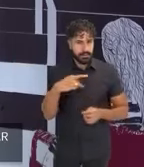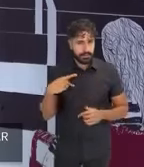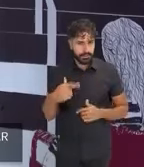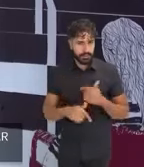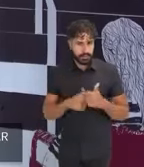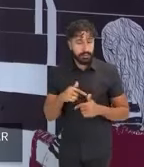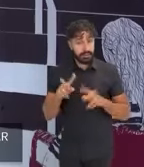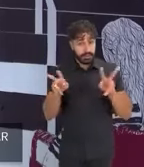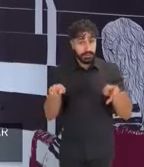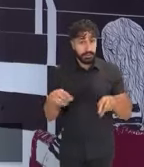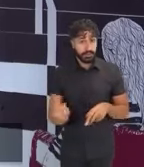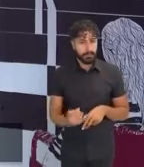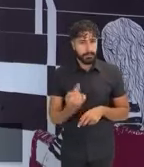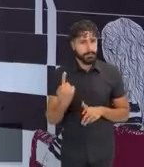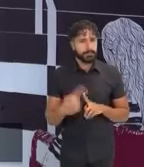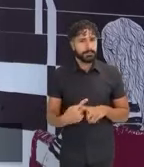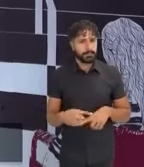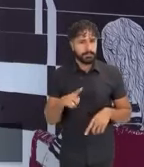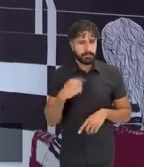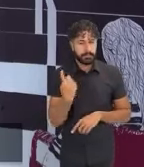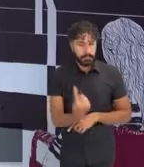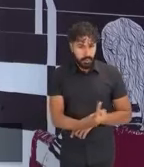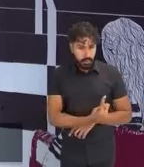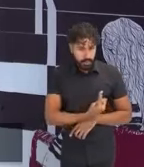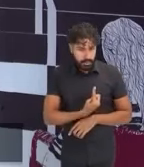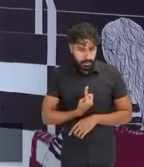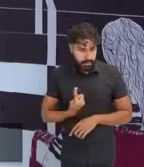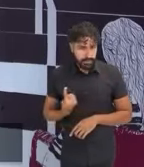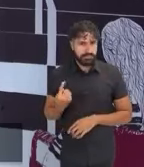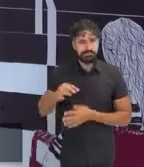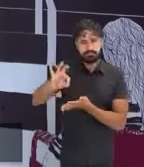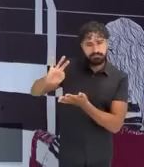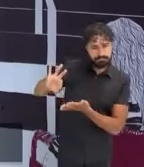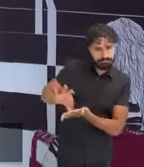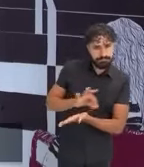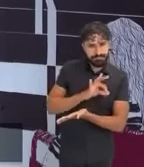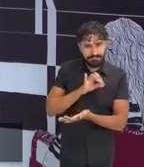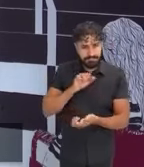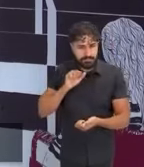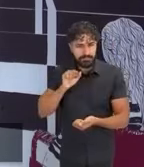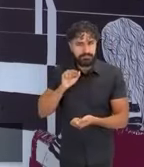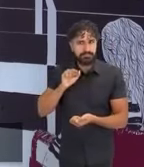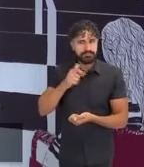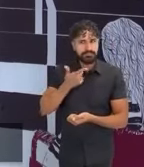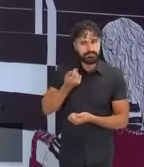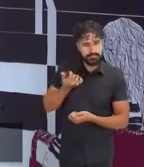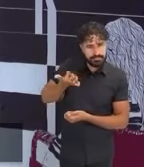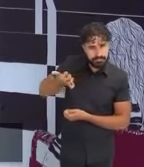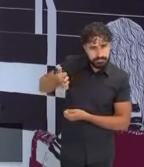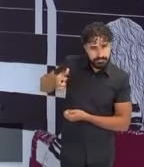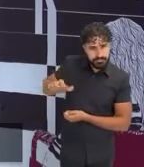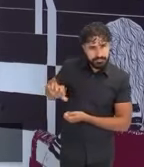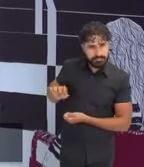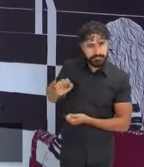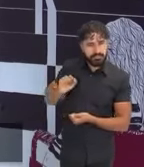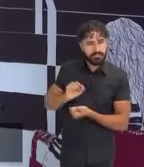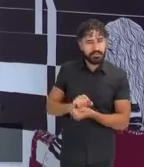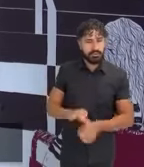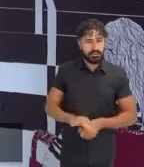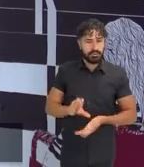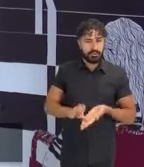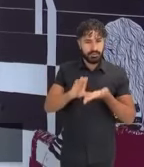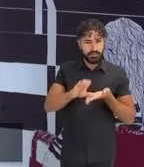isso é muito importante. Inclusive, nós assinamos em 2019, junto com o Conselho Federal